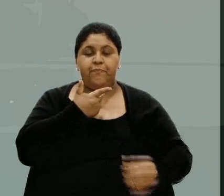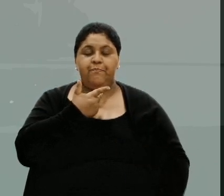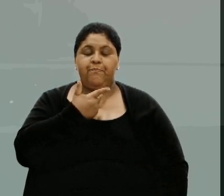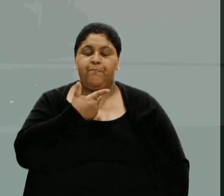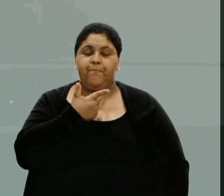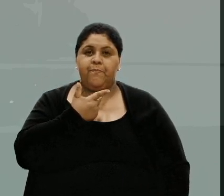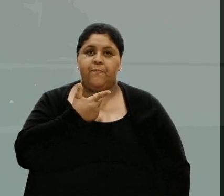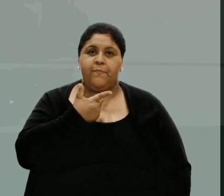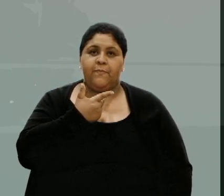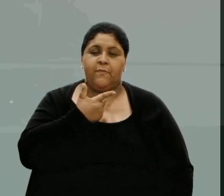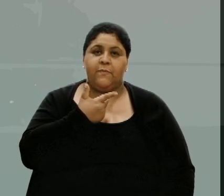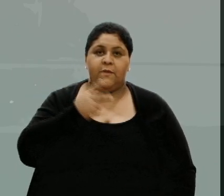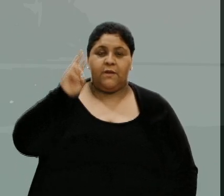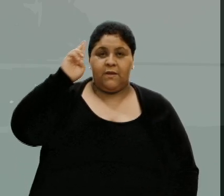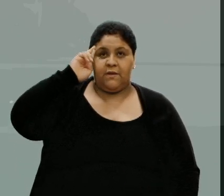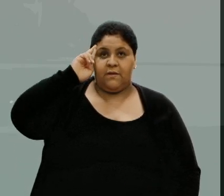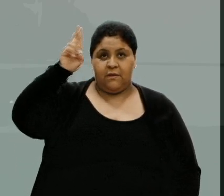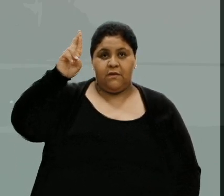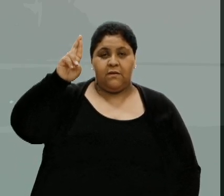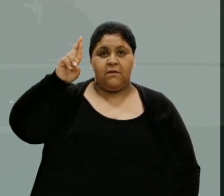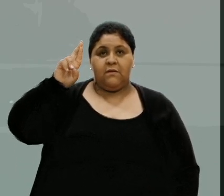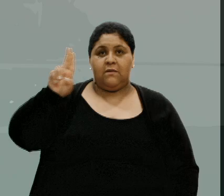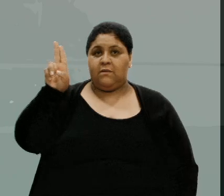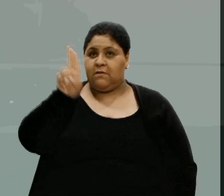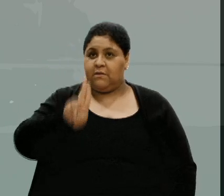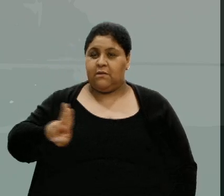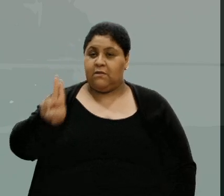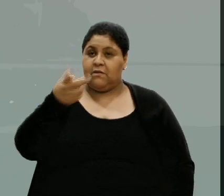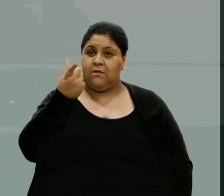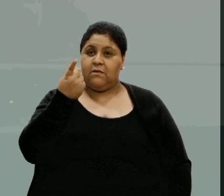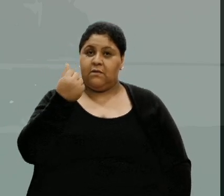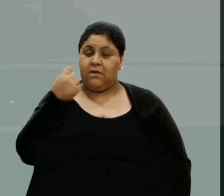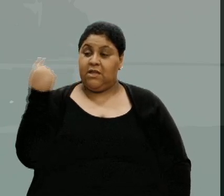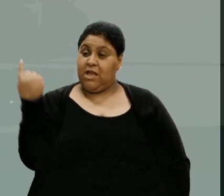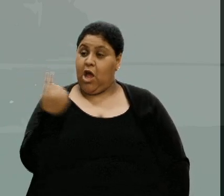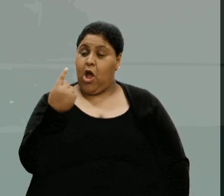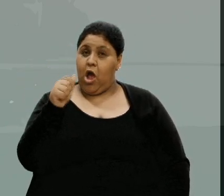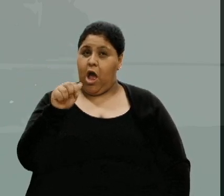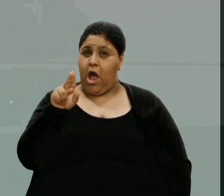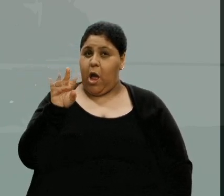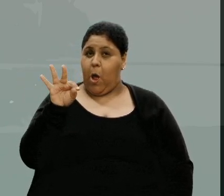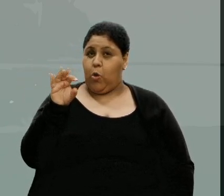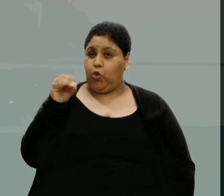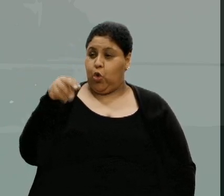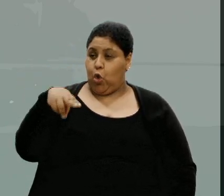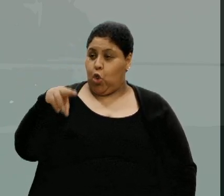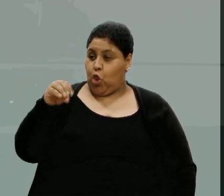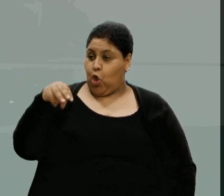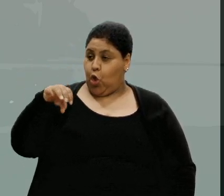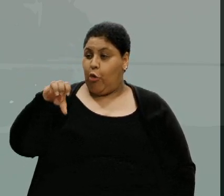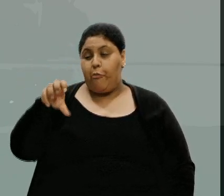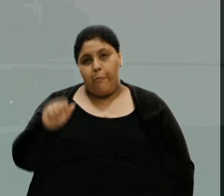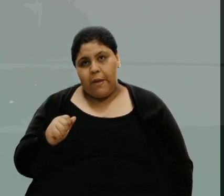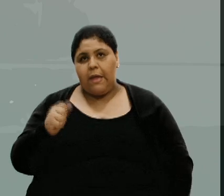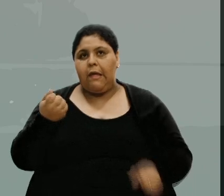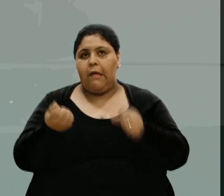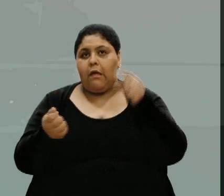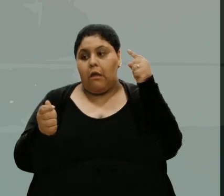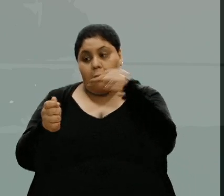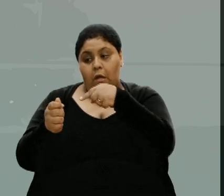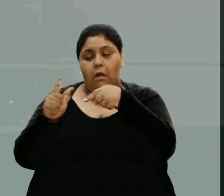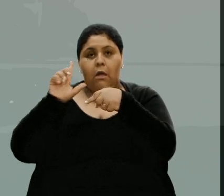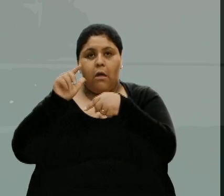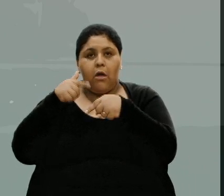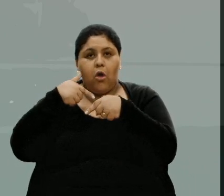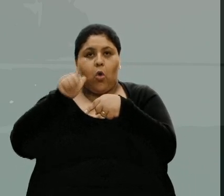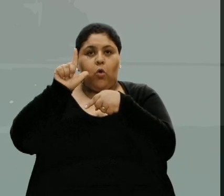o diretor deveria usar a verba da autonomia, que é aquela verba que se faz e que se consegue para coisas